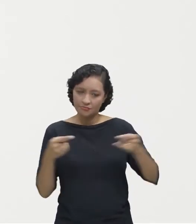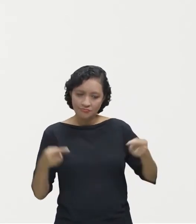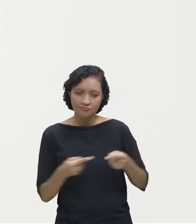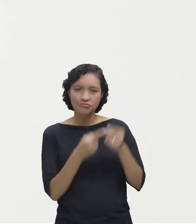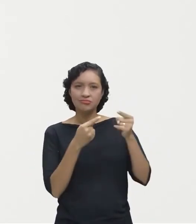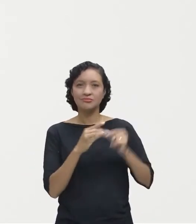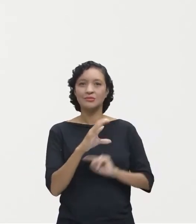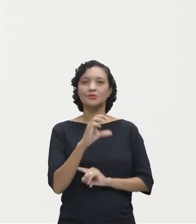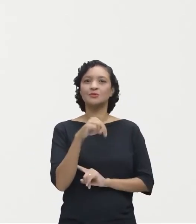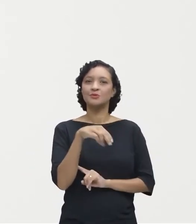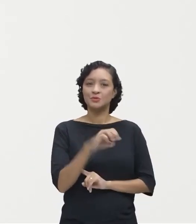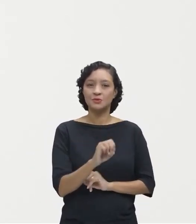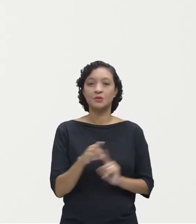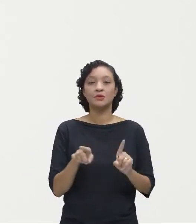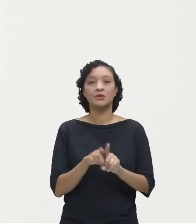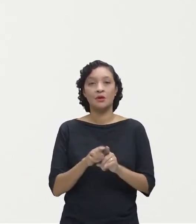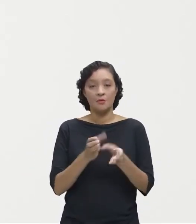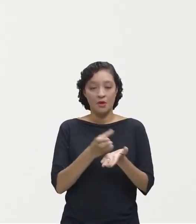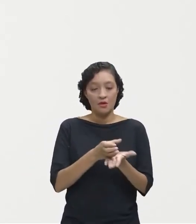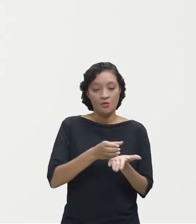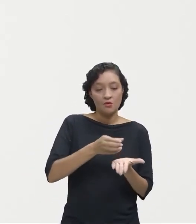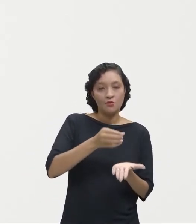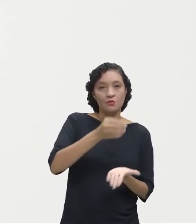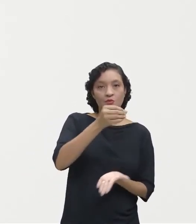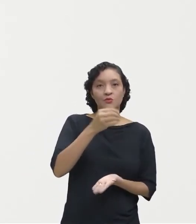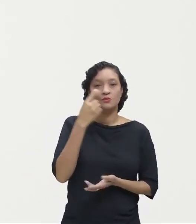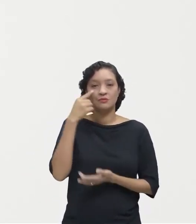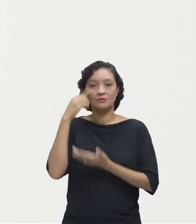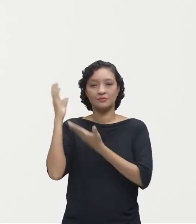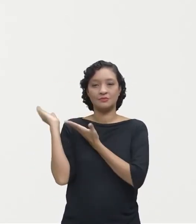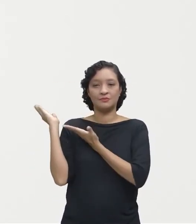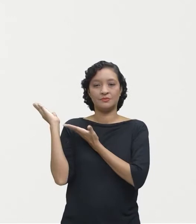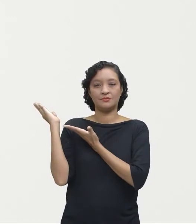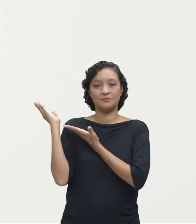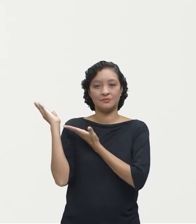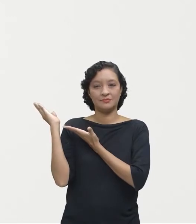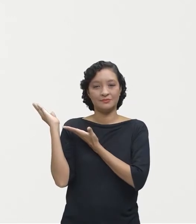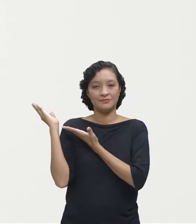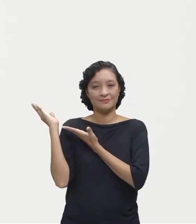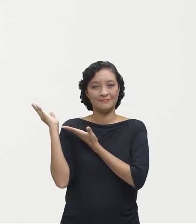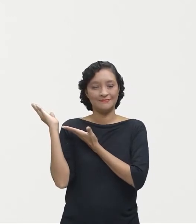um funil. Sabe para que serve o funil? Para a gente colocar